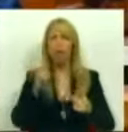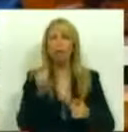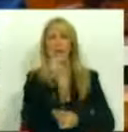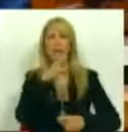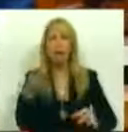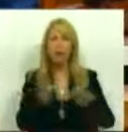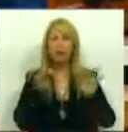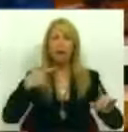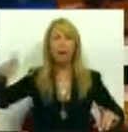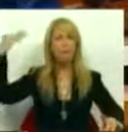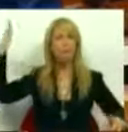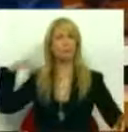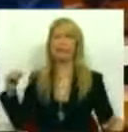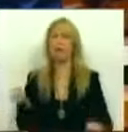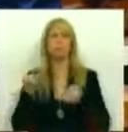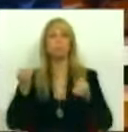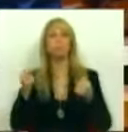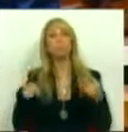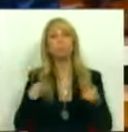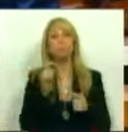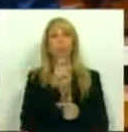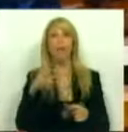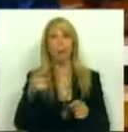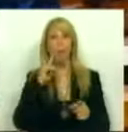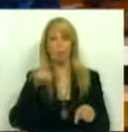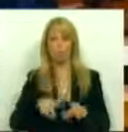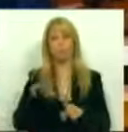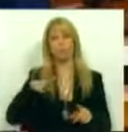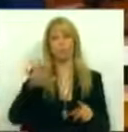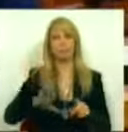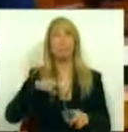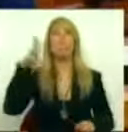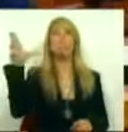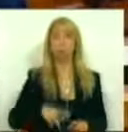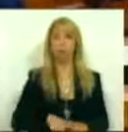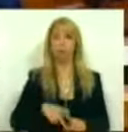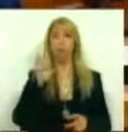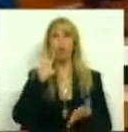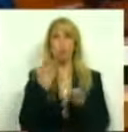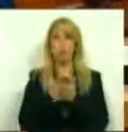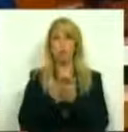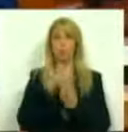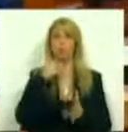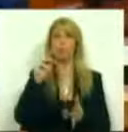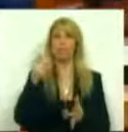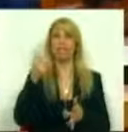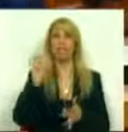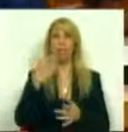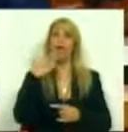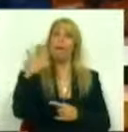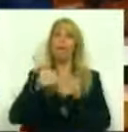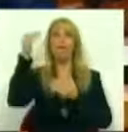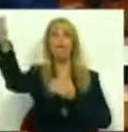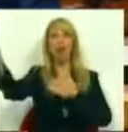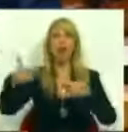passado. Erros que, no caso de Portugal, nos forçaram nos últimos 35 anos a pedir ajuda externa por 3 vezes.